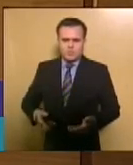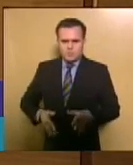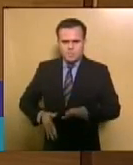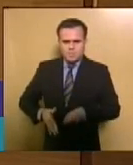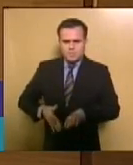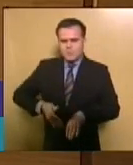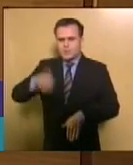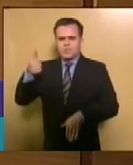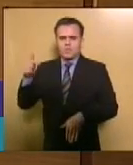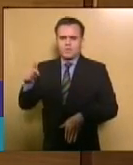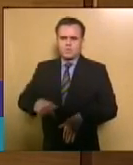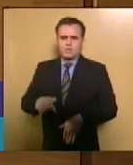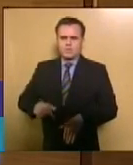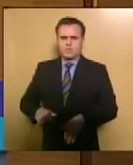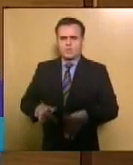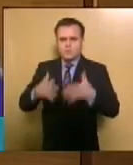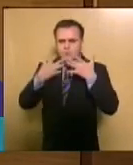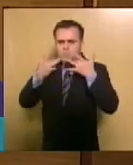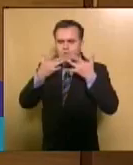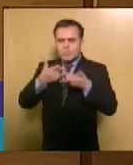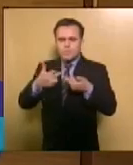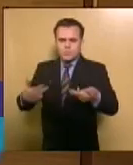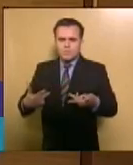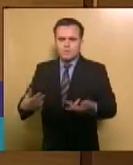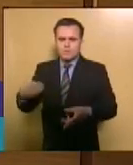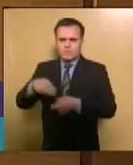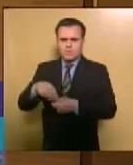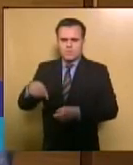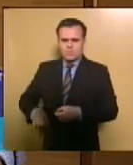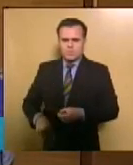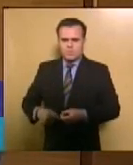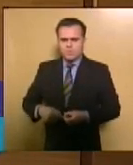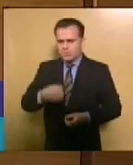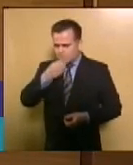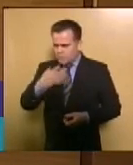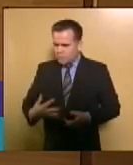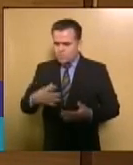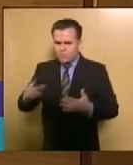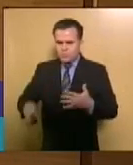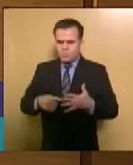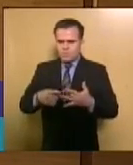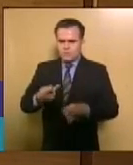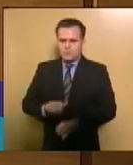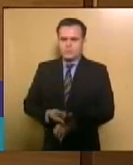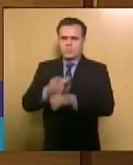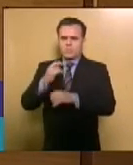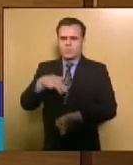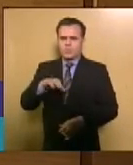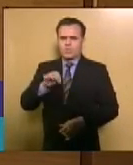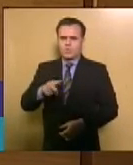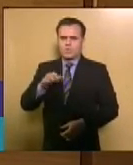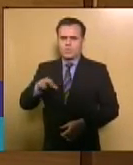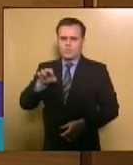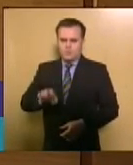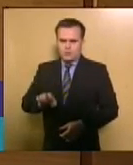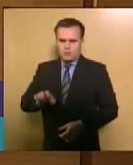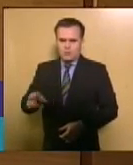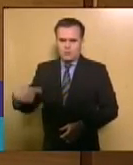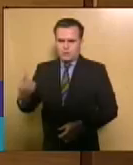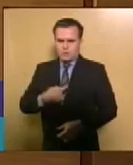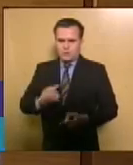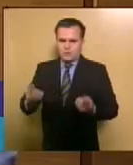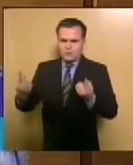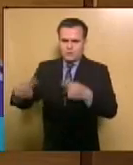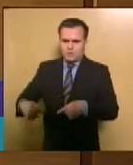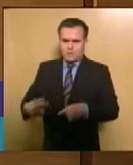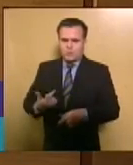gente tem aqui e era esse um dos pontos positivos que a questão do prêmio Nacional Inovar que a gente tá concorrendo um